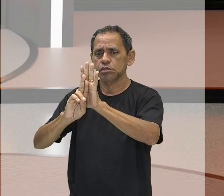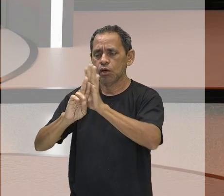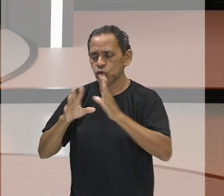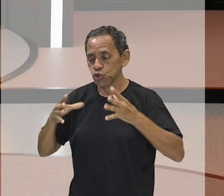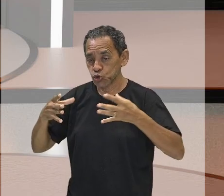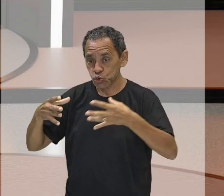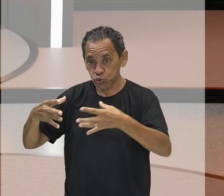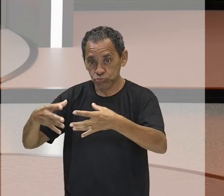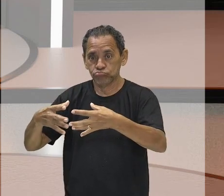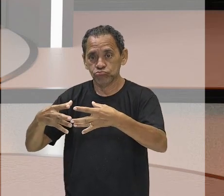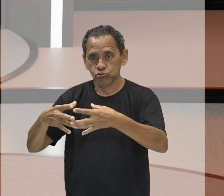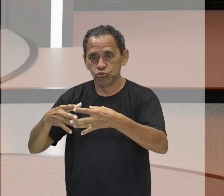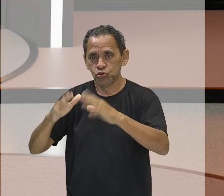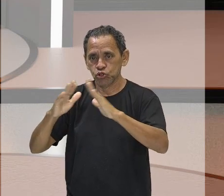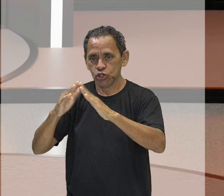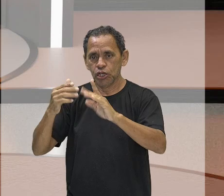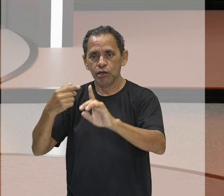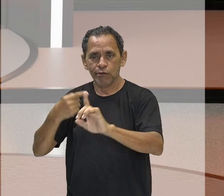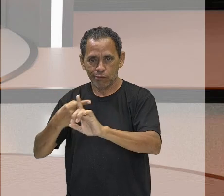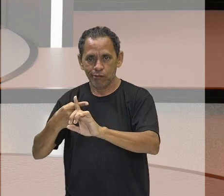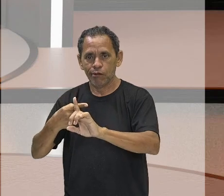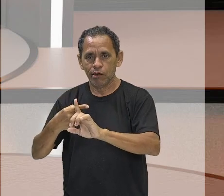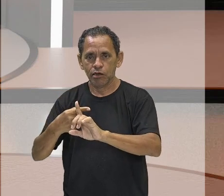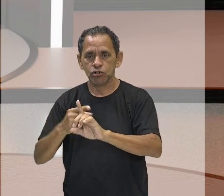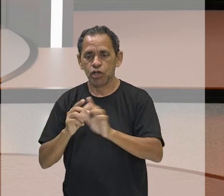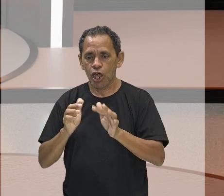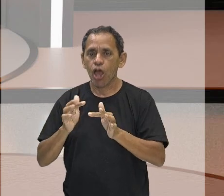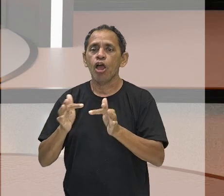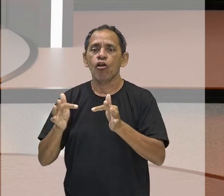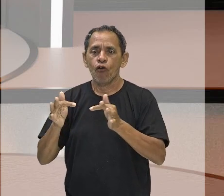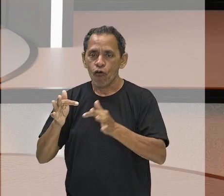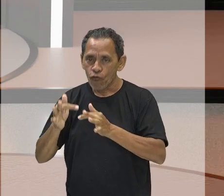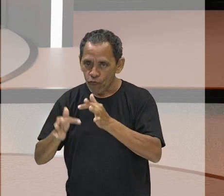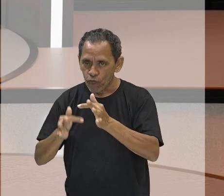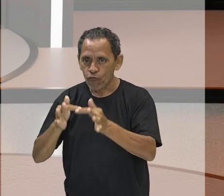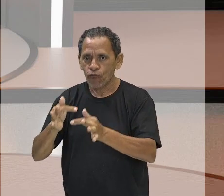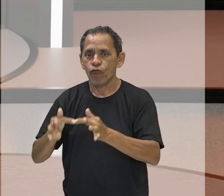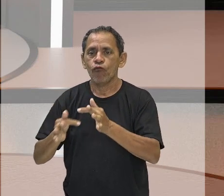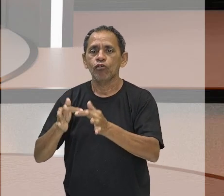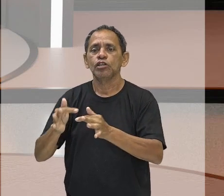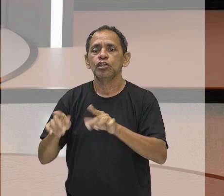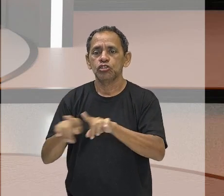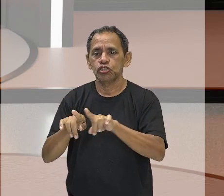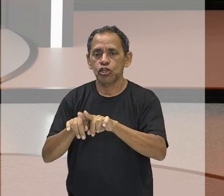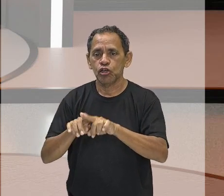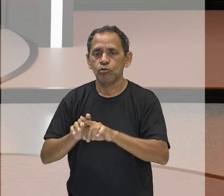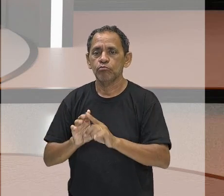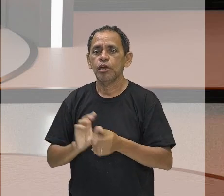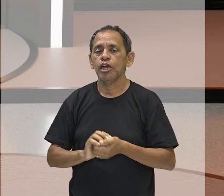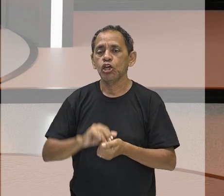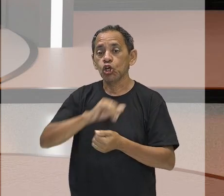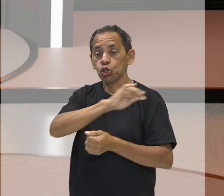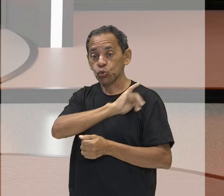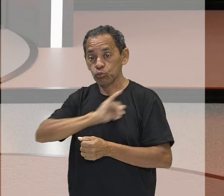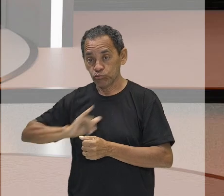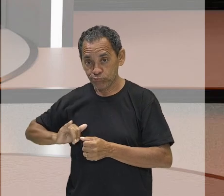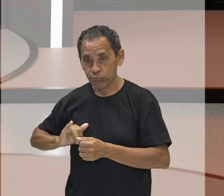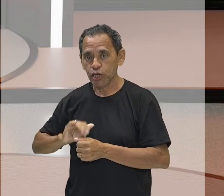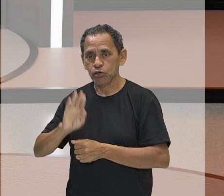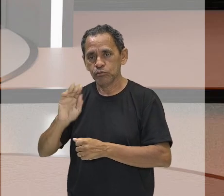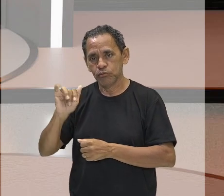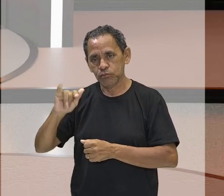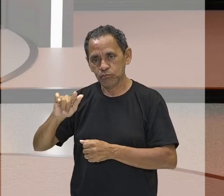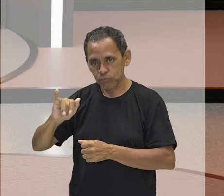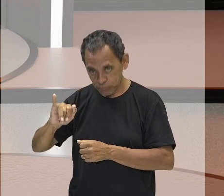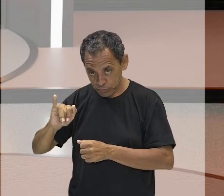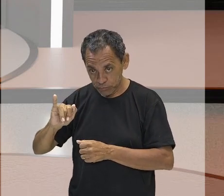igreja tanto do feudalismo como também do próprio Império Bizantino. Era uma das maiores punições na